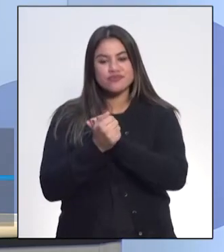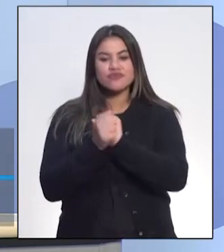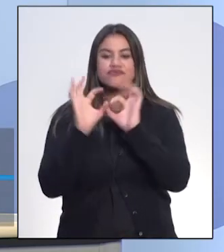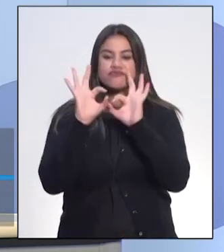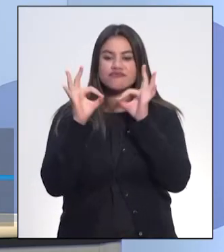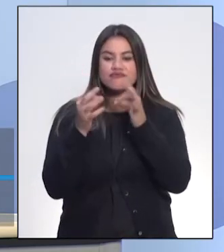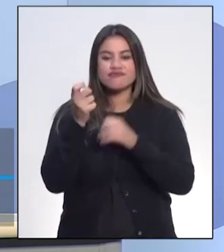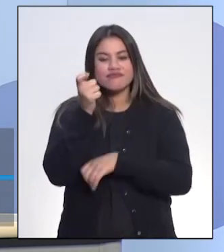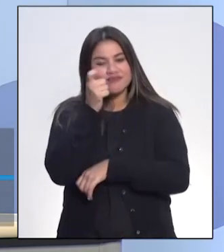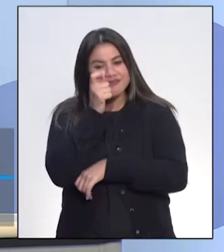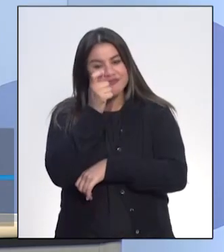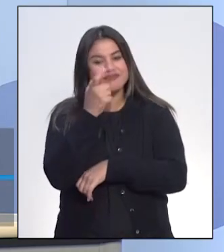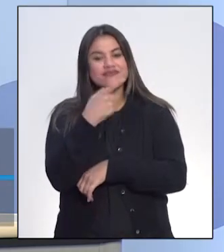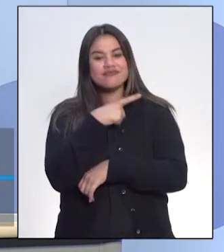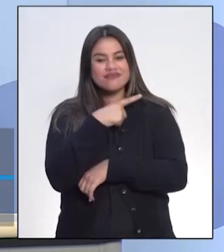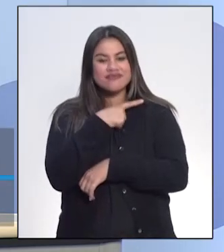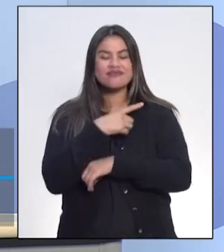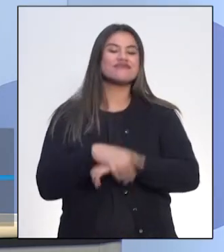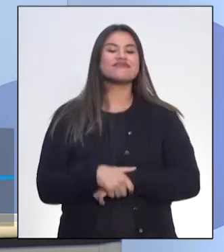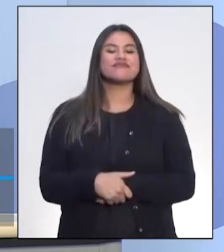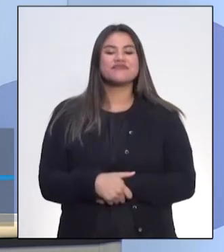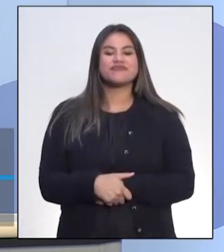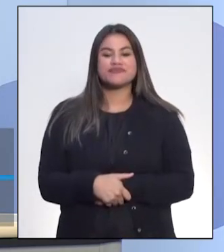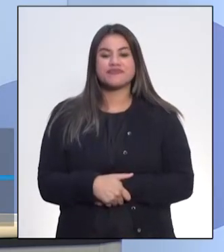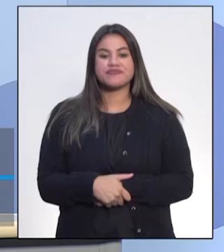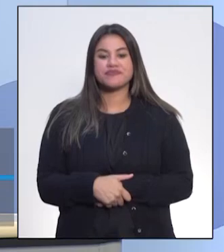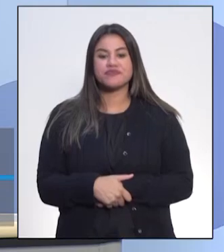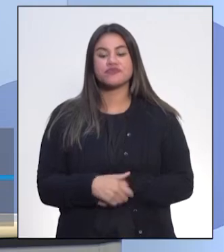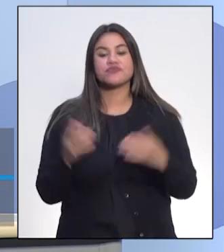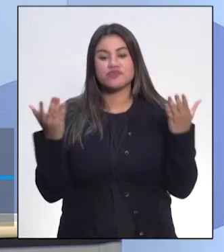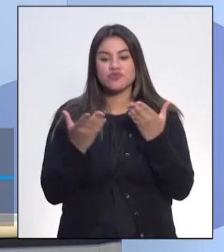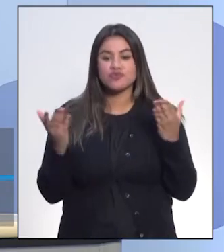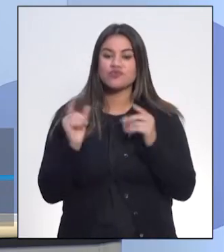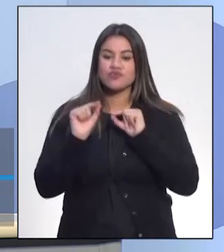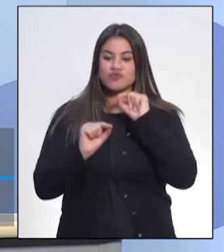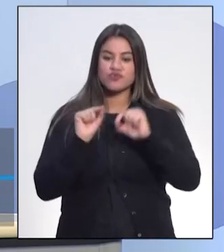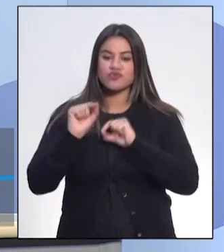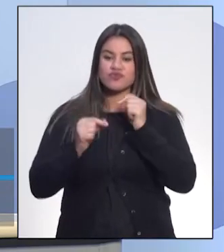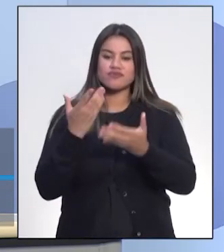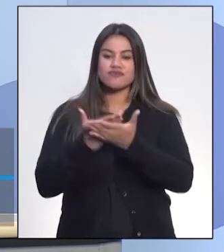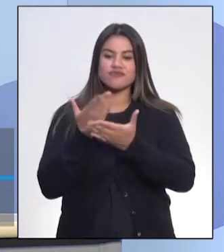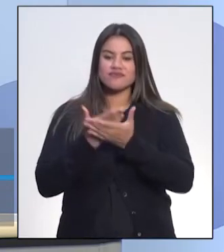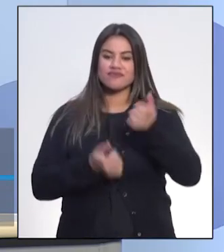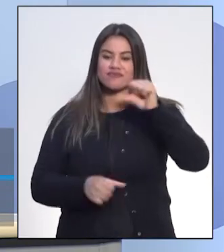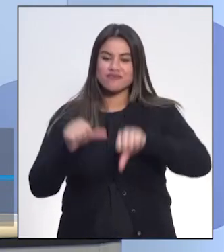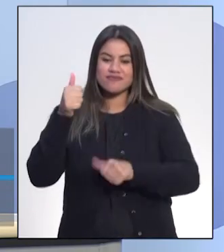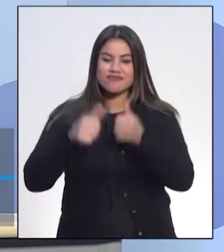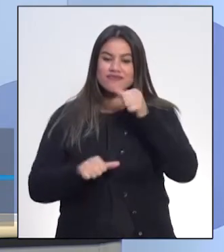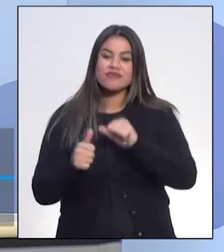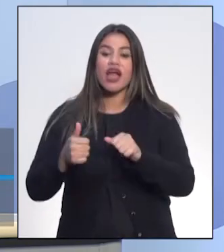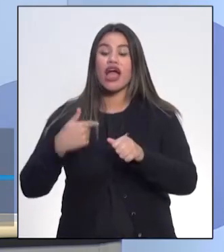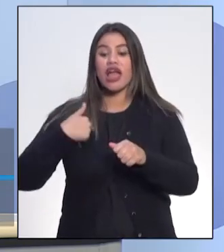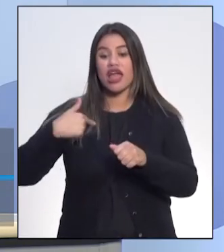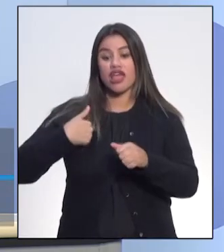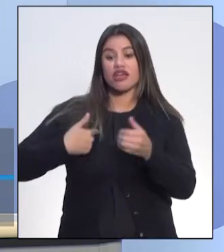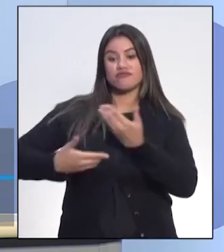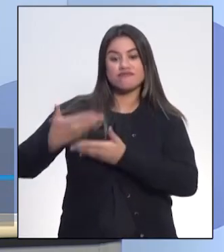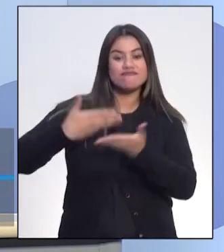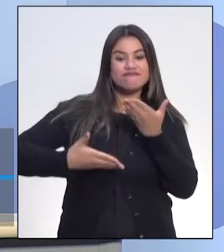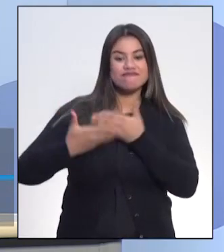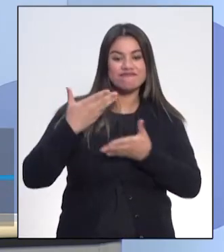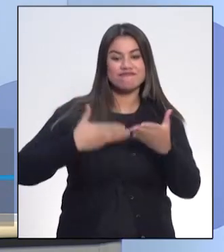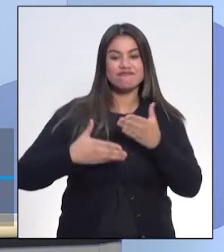estão assistindo. Hoje vamos aqui com uma aula de Química, vou moderar a aula de Química da professora